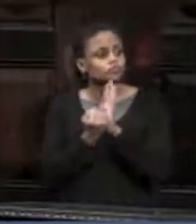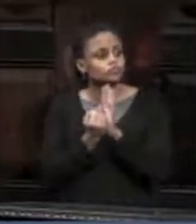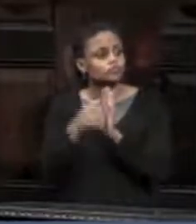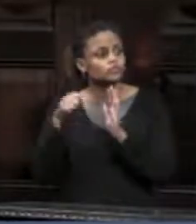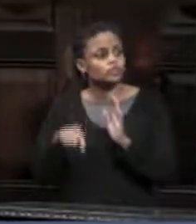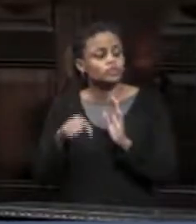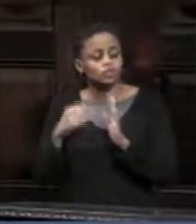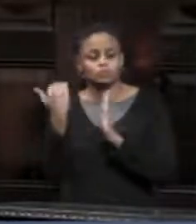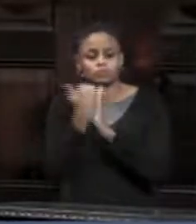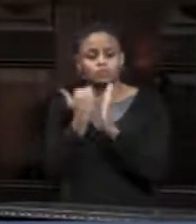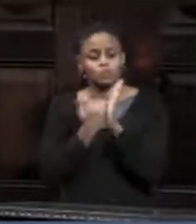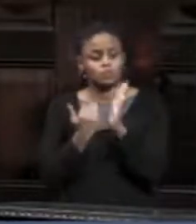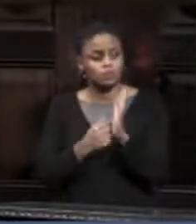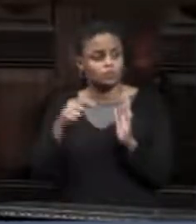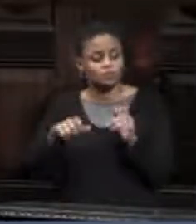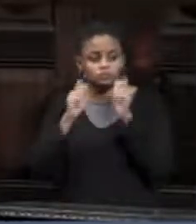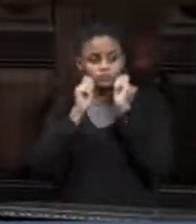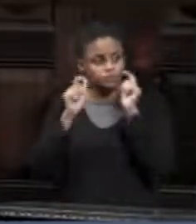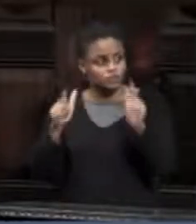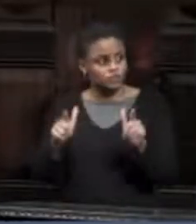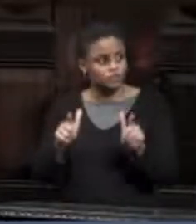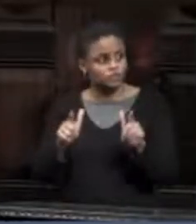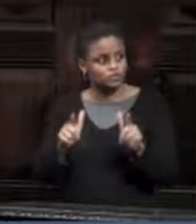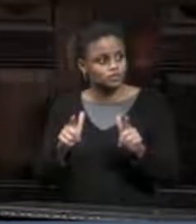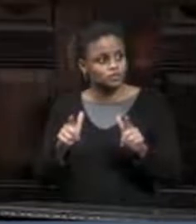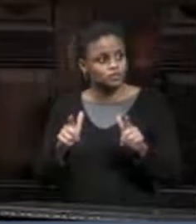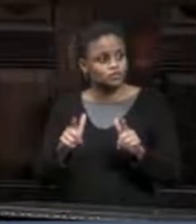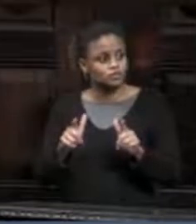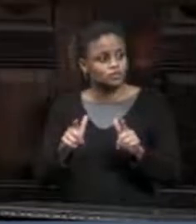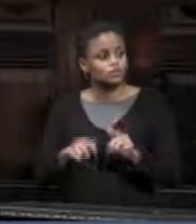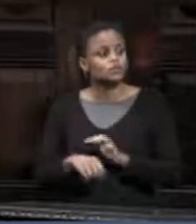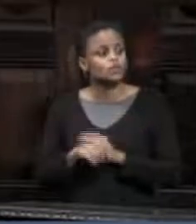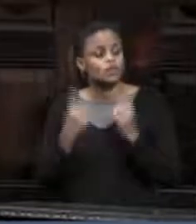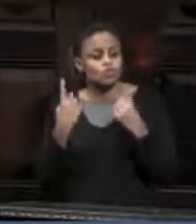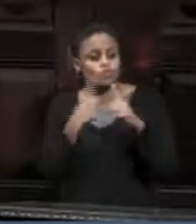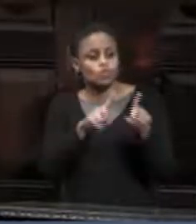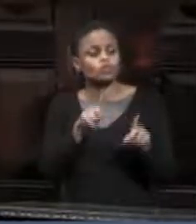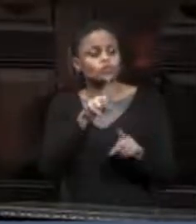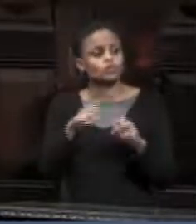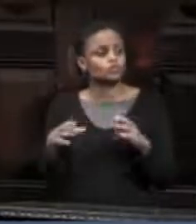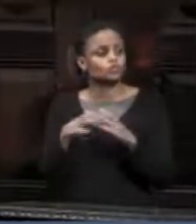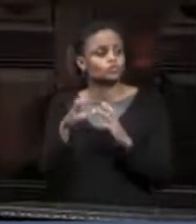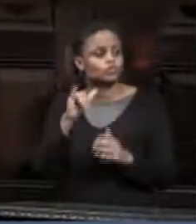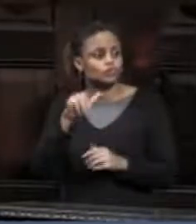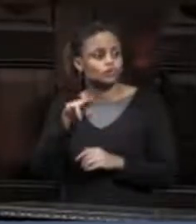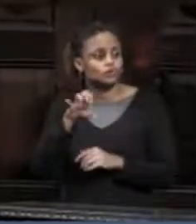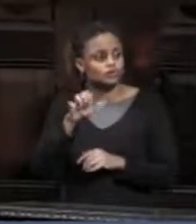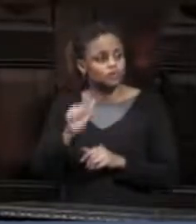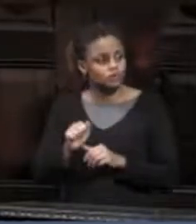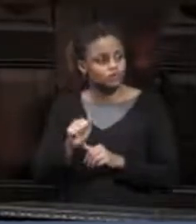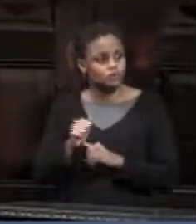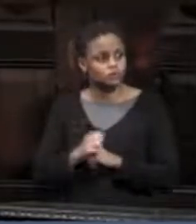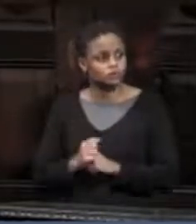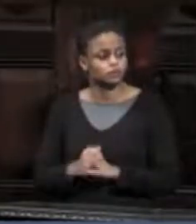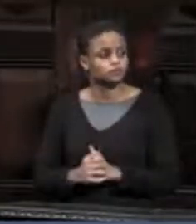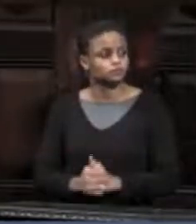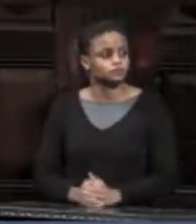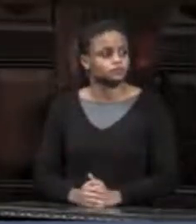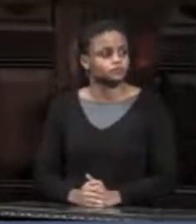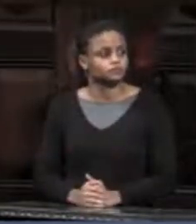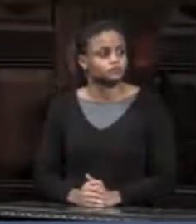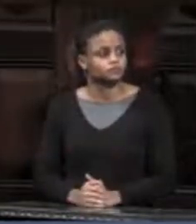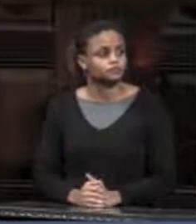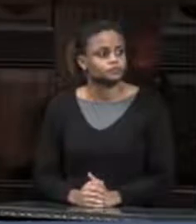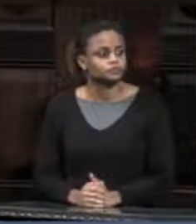Casa Legislativa o repúdio à omissão do INEA em relação ao depósito de escória